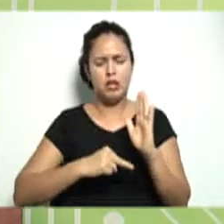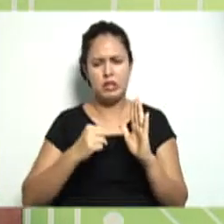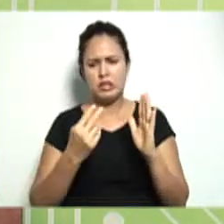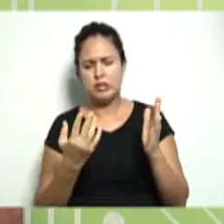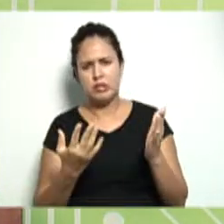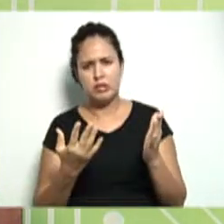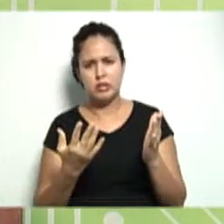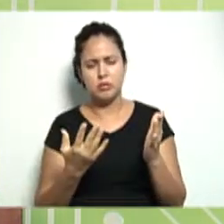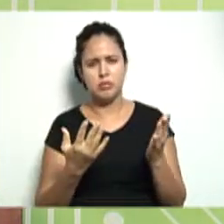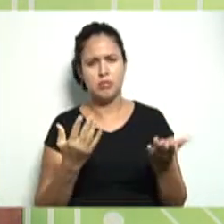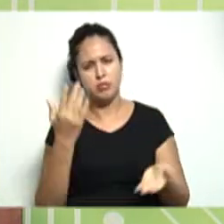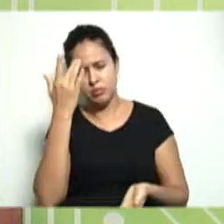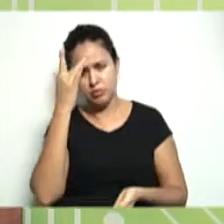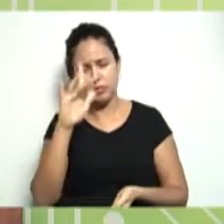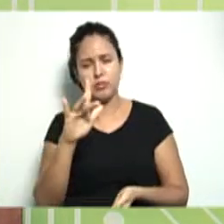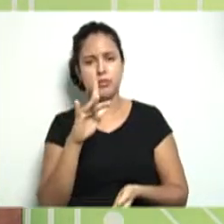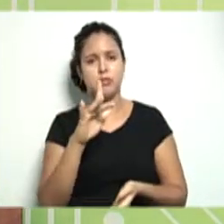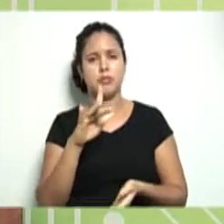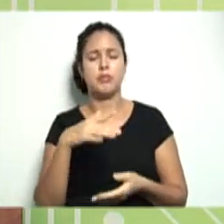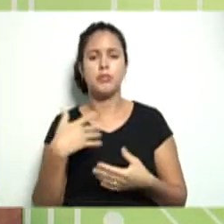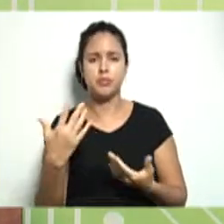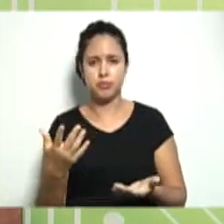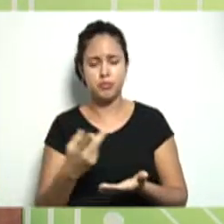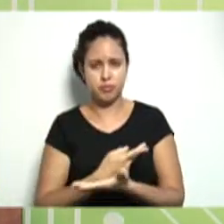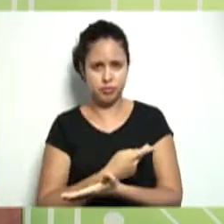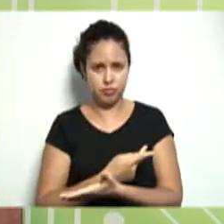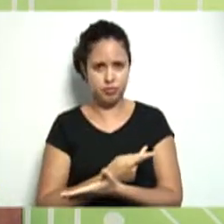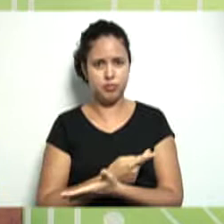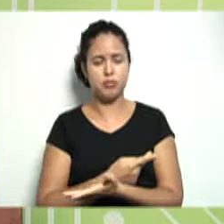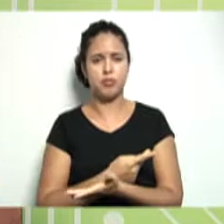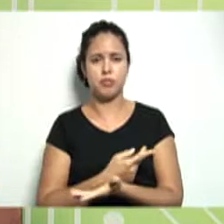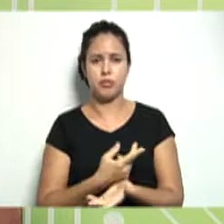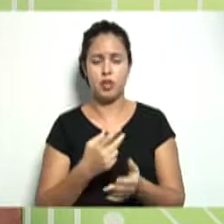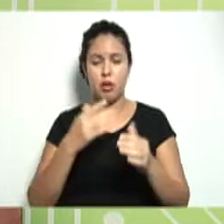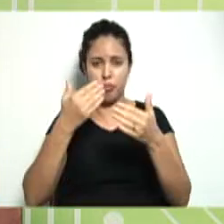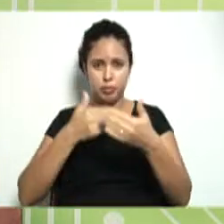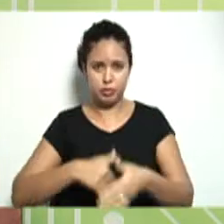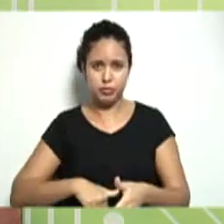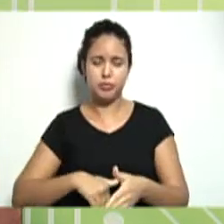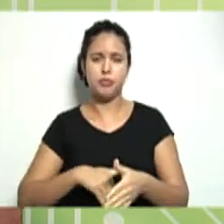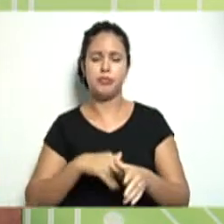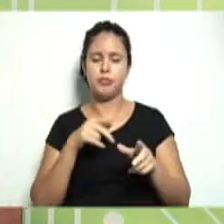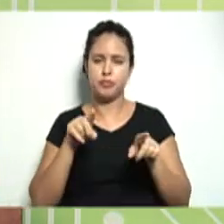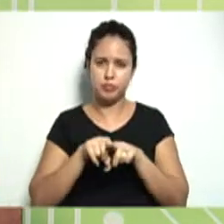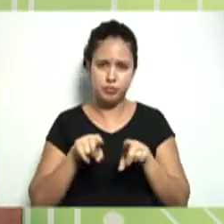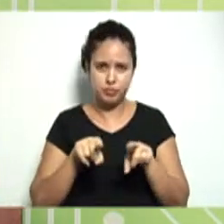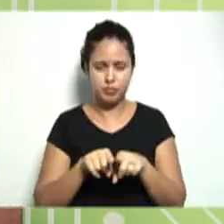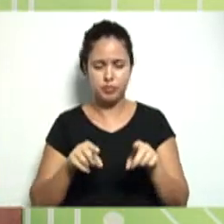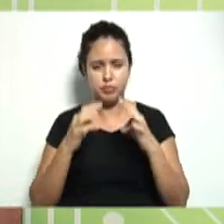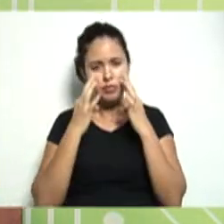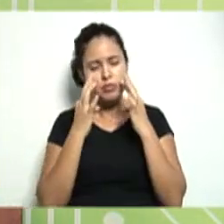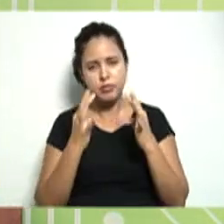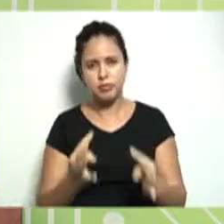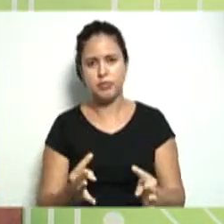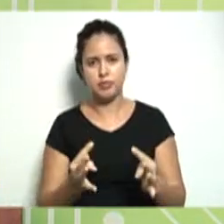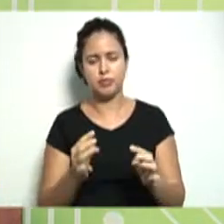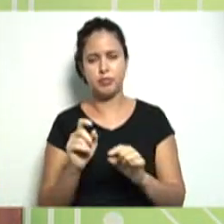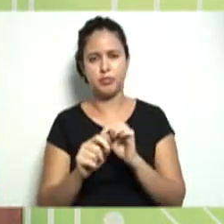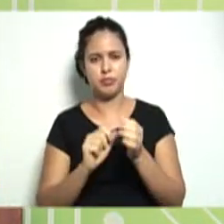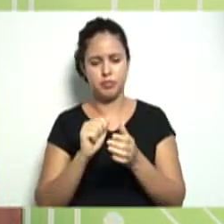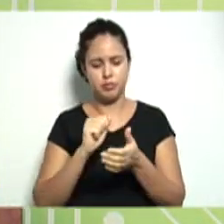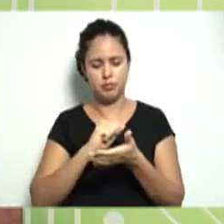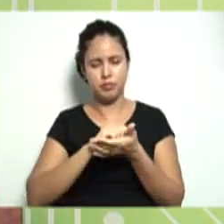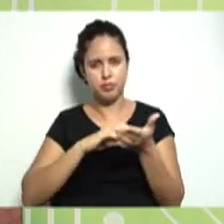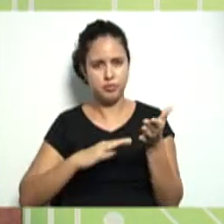letra A, ah, tá correta, então a letra A errou. Na hora da prova, vai errar. Então, preste atenção, os